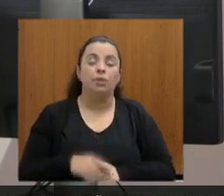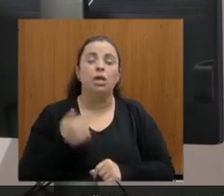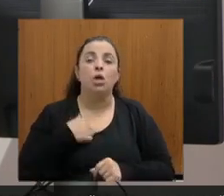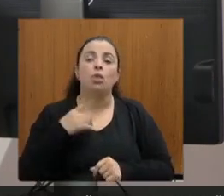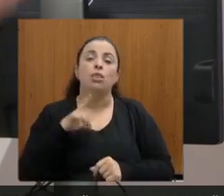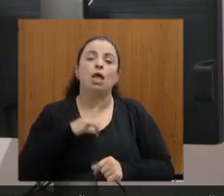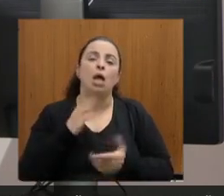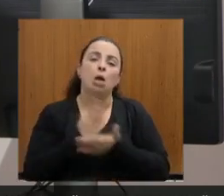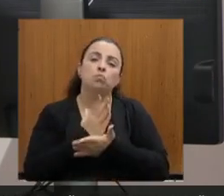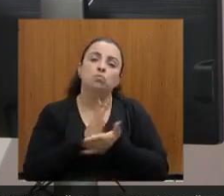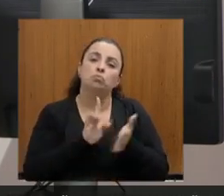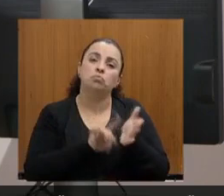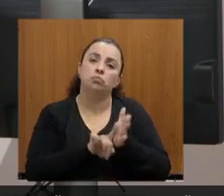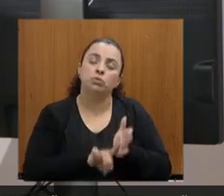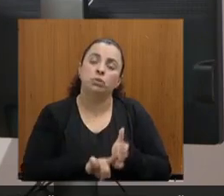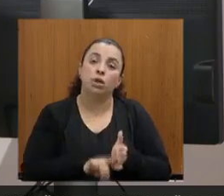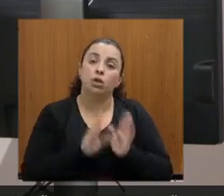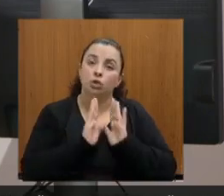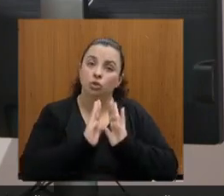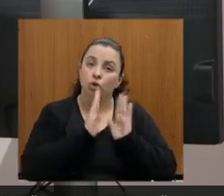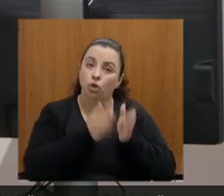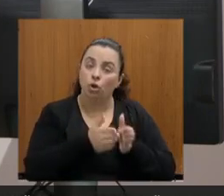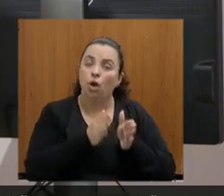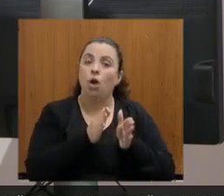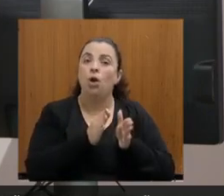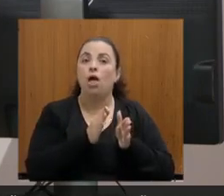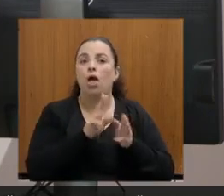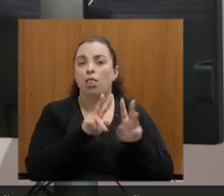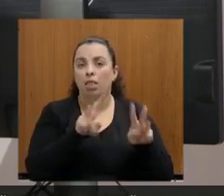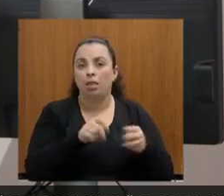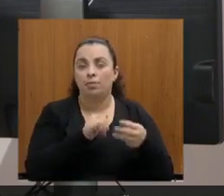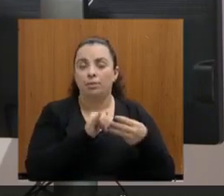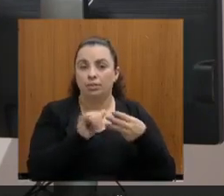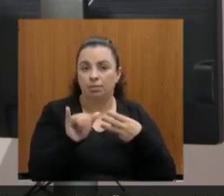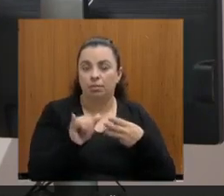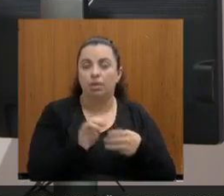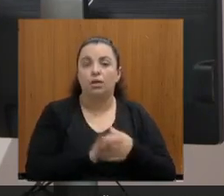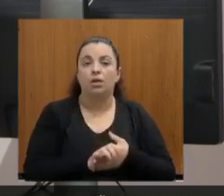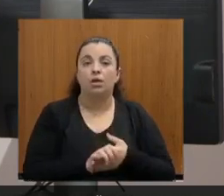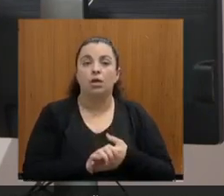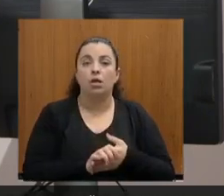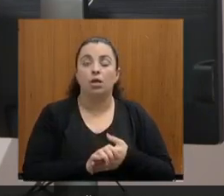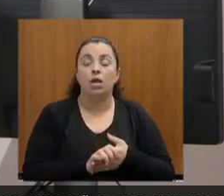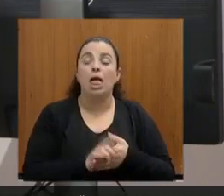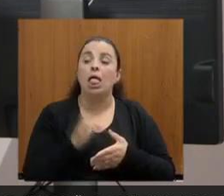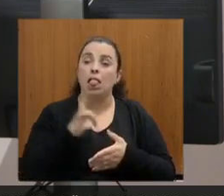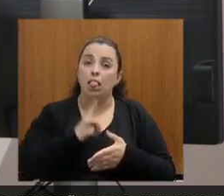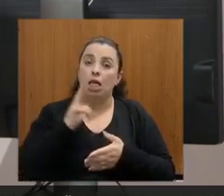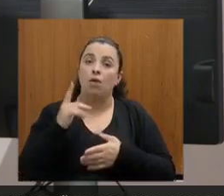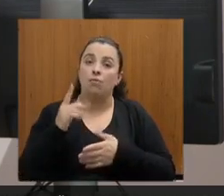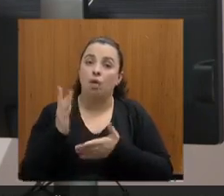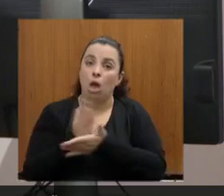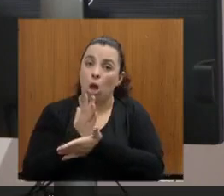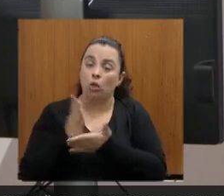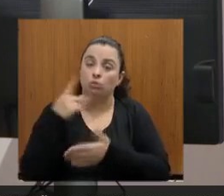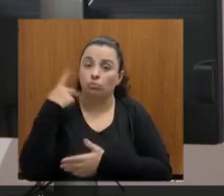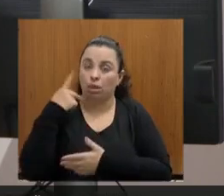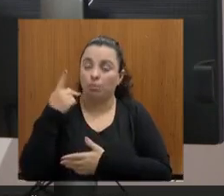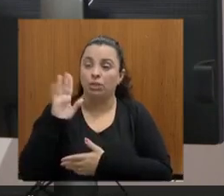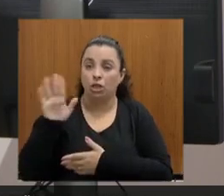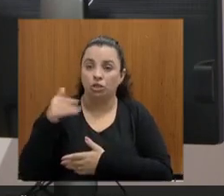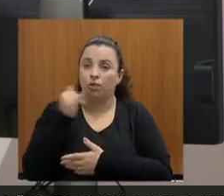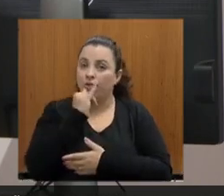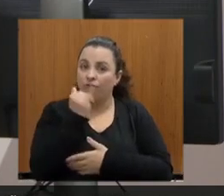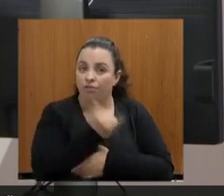dizendo essas indagações hoje mais um pouco mais direcionado ao tema Cemig é muito os meus pares de serão algumas das questões que eu tinha